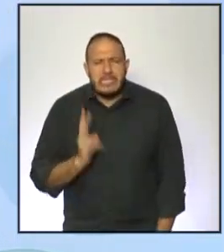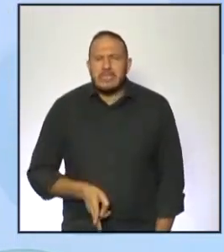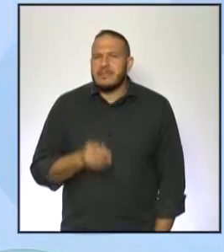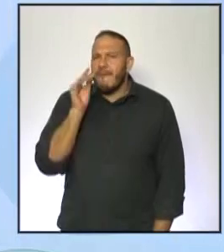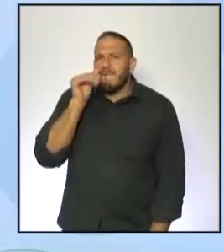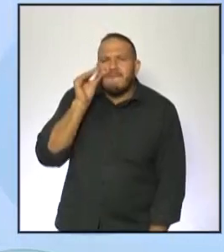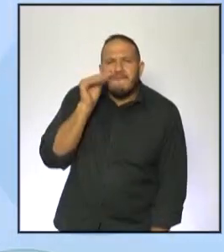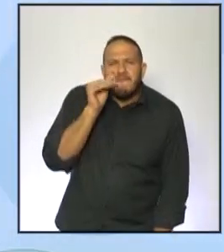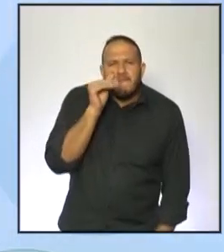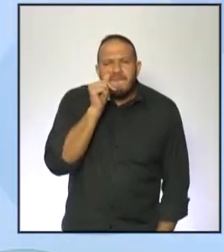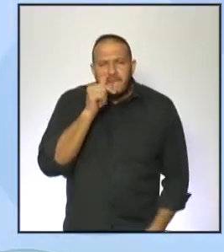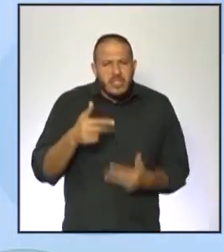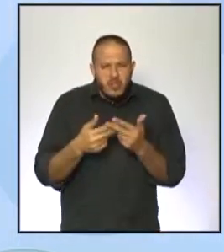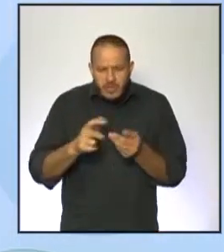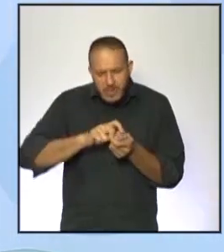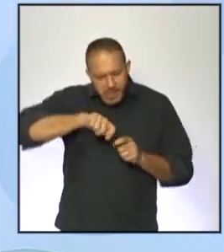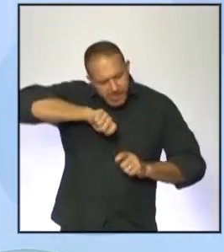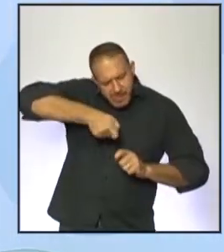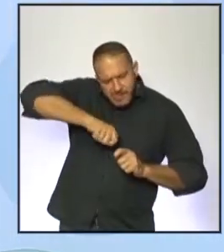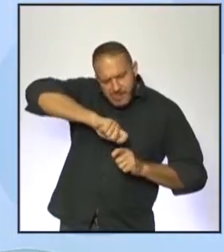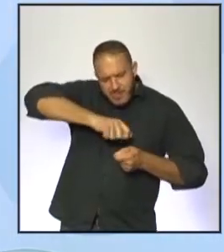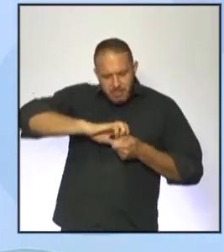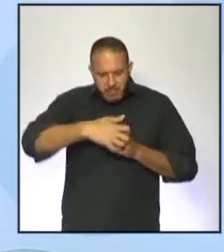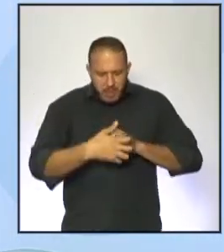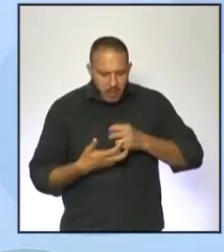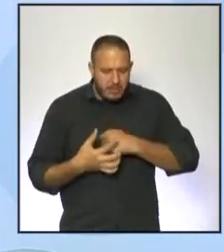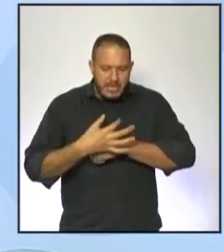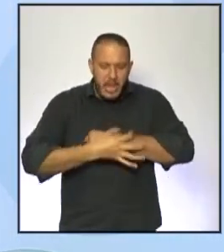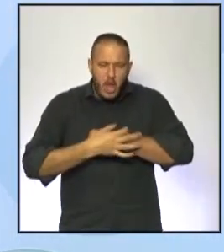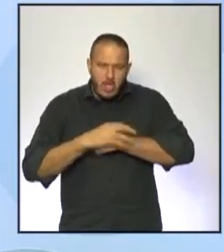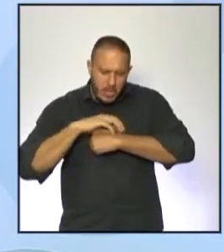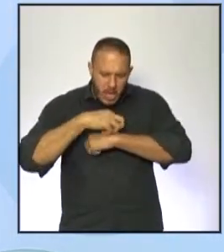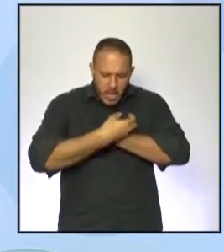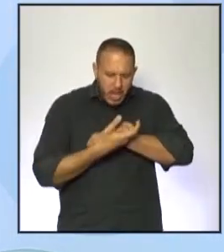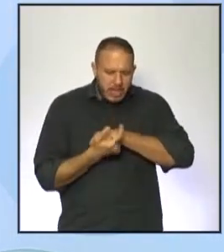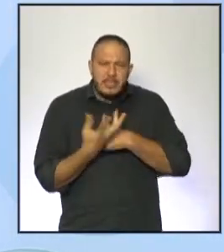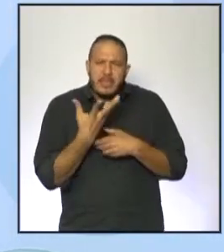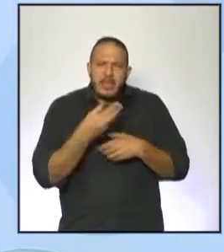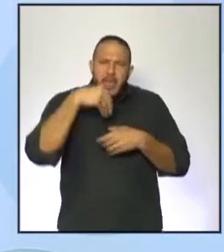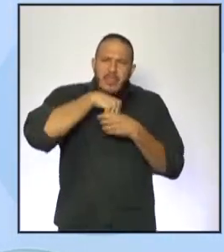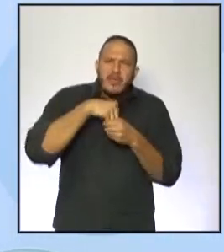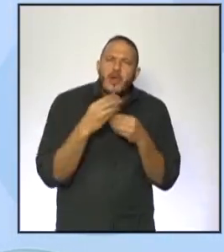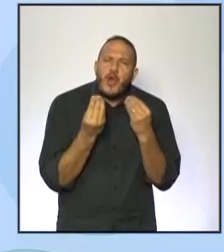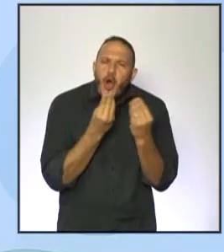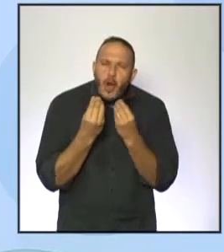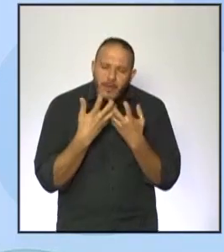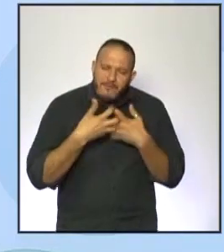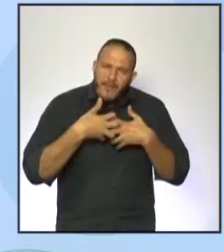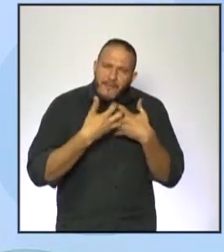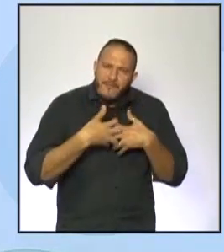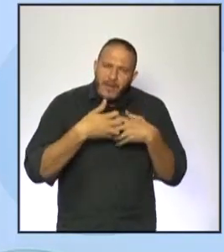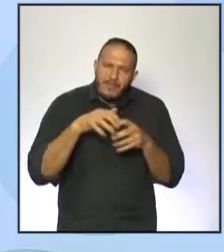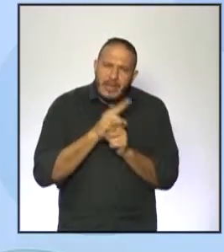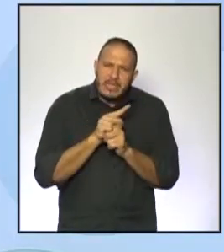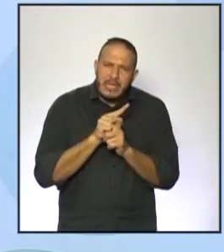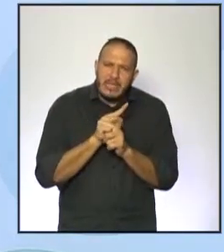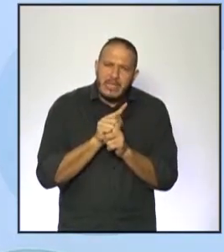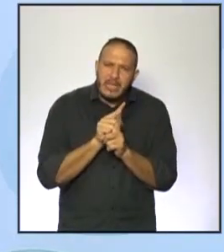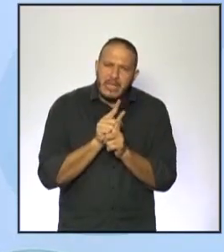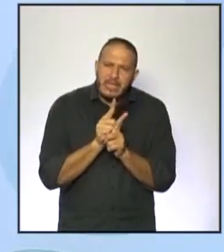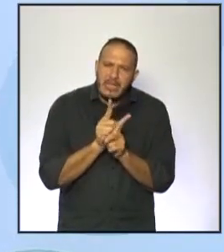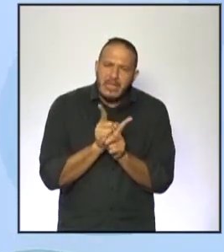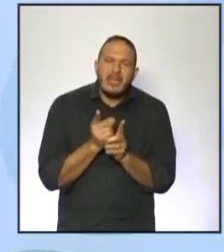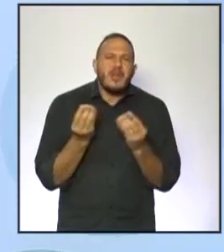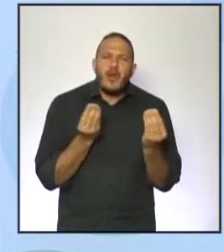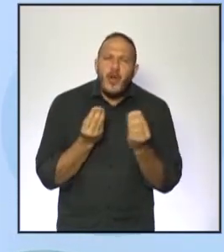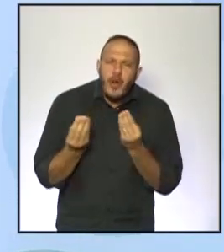gosto de desmontar as coisas, abrir relógios, entender os funcionamentos das peças juntas. Toda essa